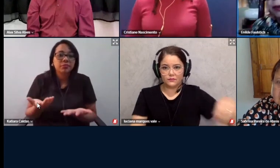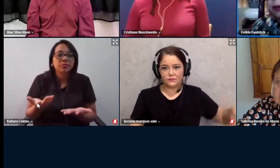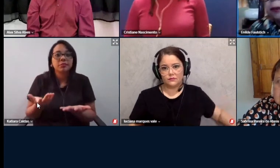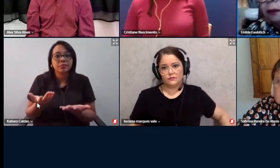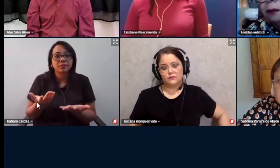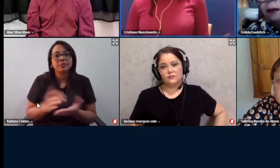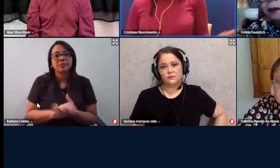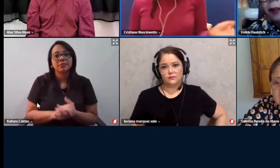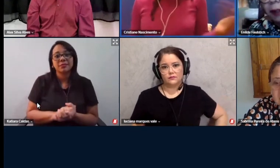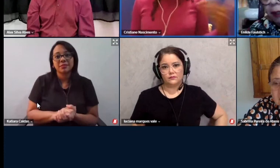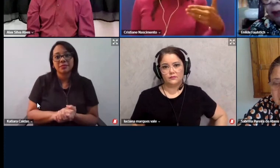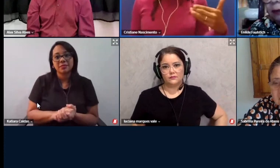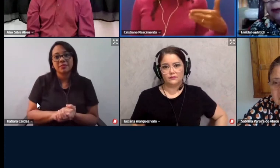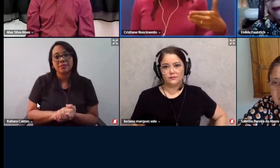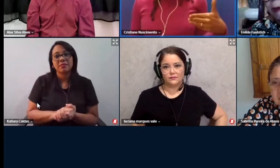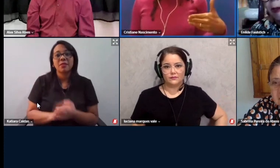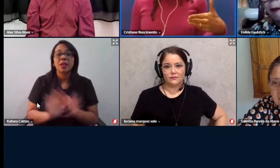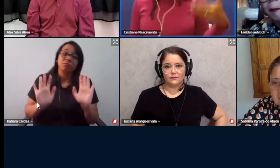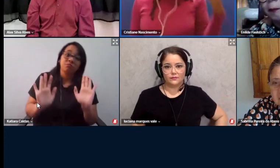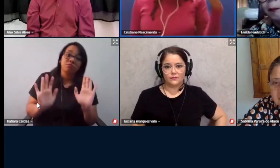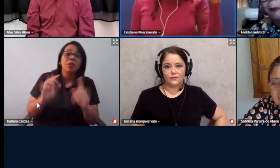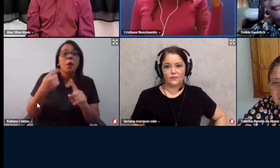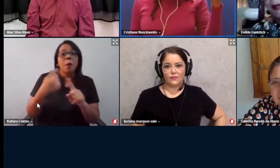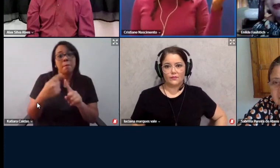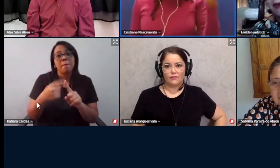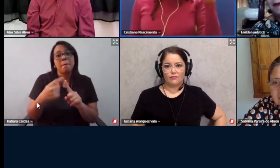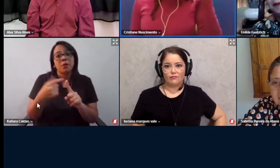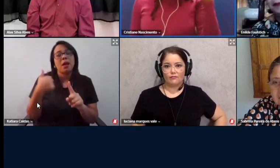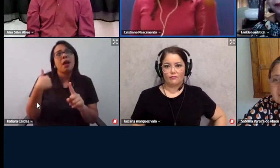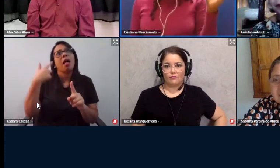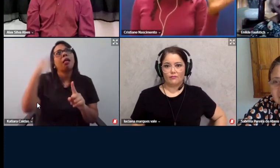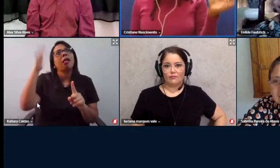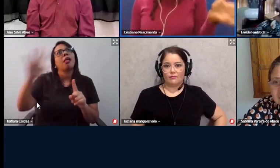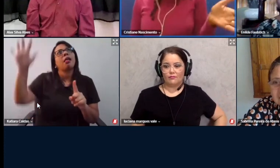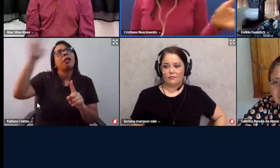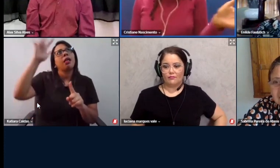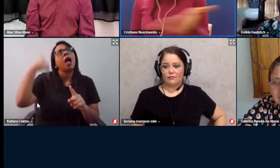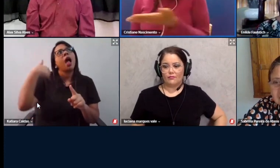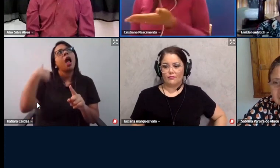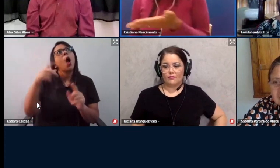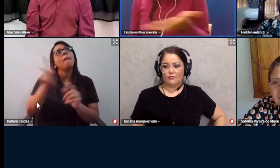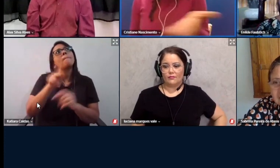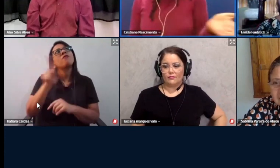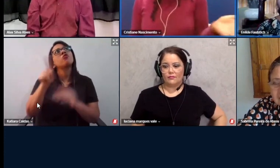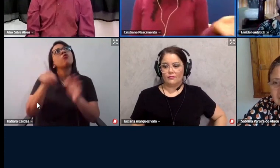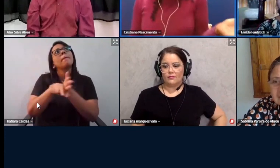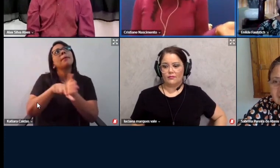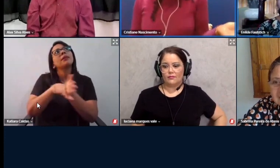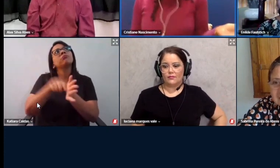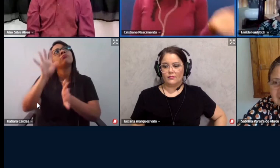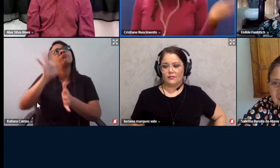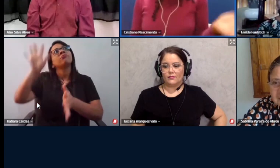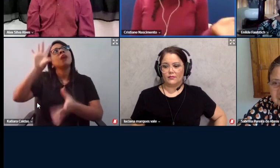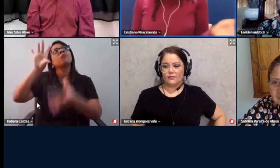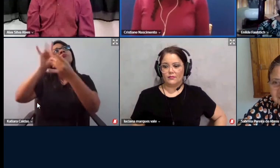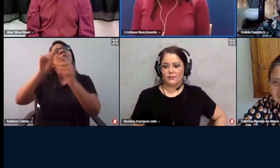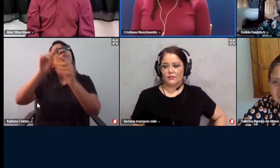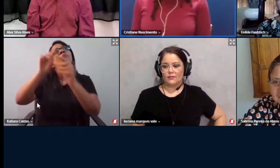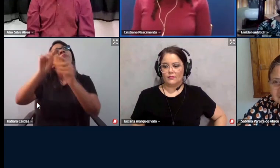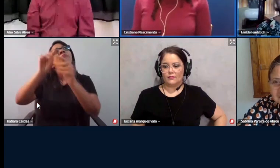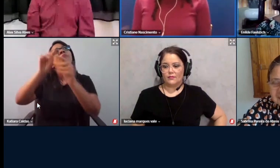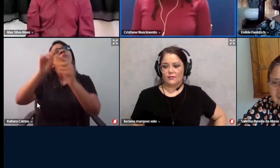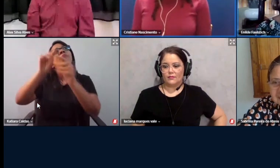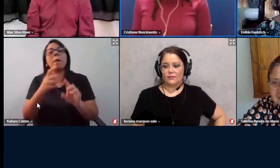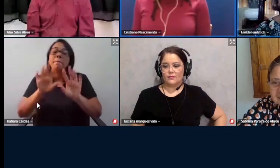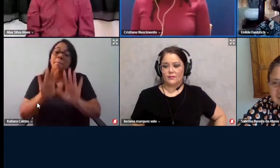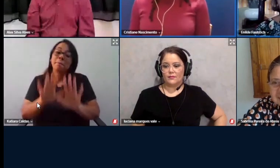adiante. Entendi, não, entendeu? Talvez porque eu fui já como professora pesquisadora, né? Eu não deixaria de ler, né, o trabalho, mas